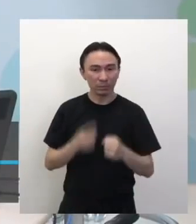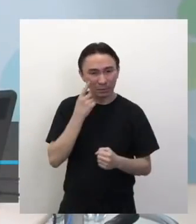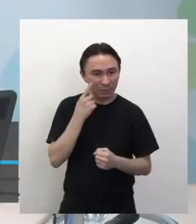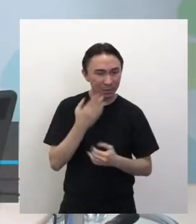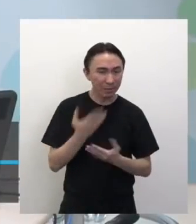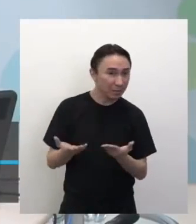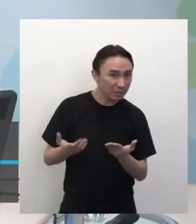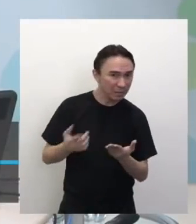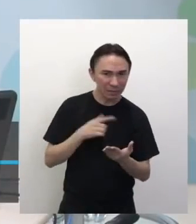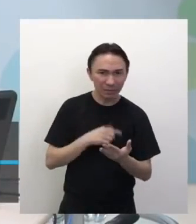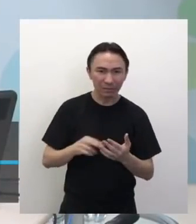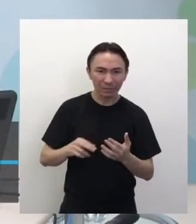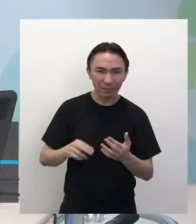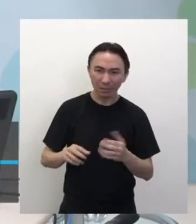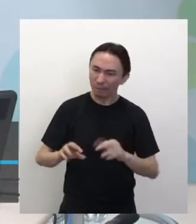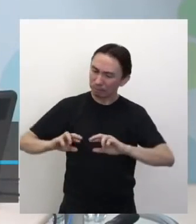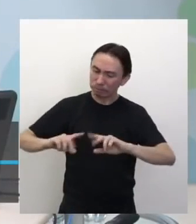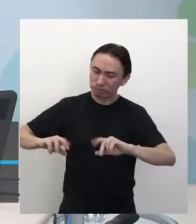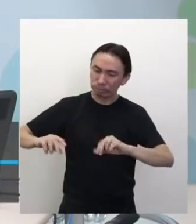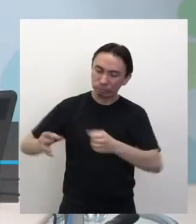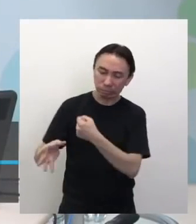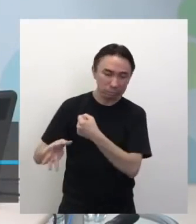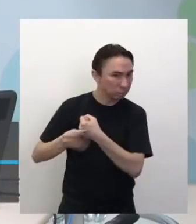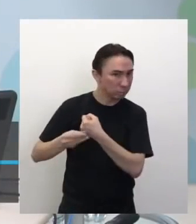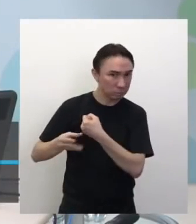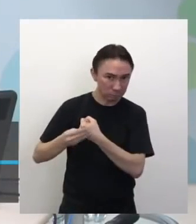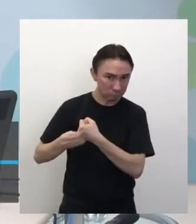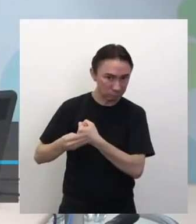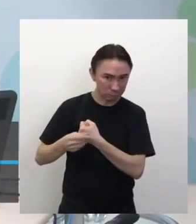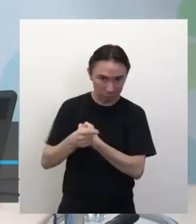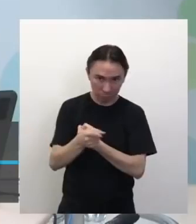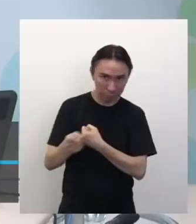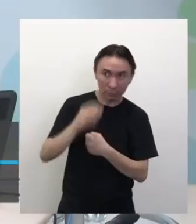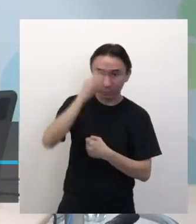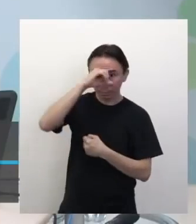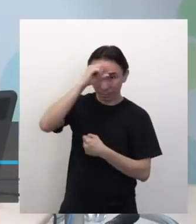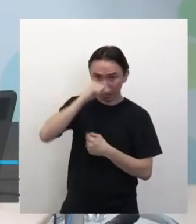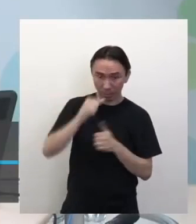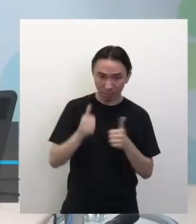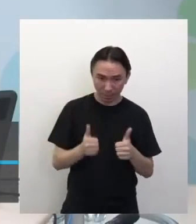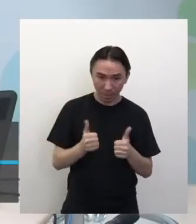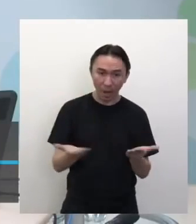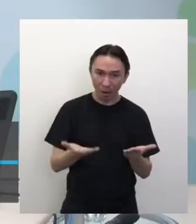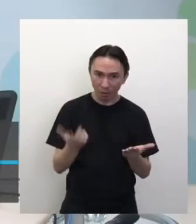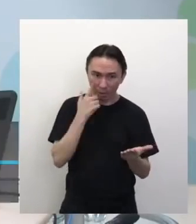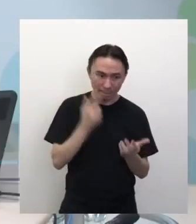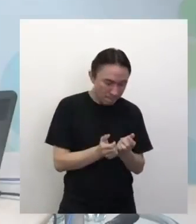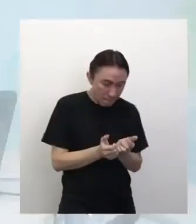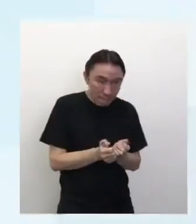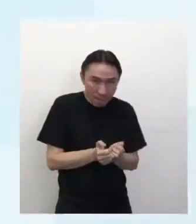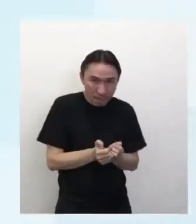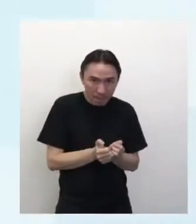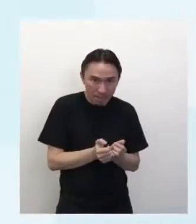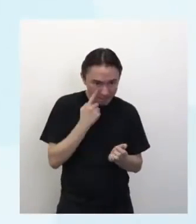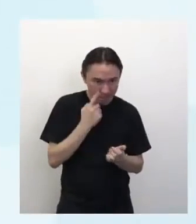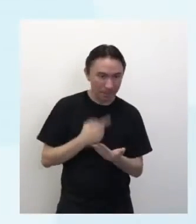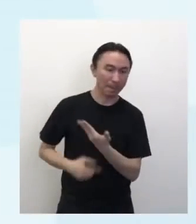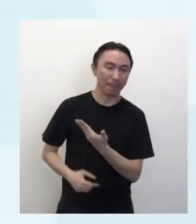todos esses objetos de conhecimento que são colocados para vocês. Então, agora é hora do dedinho no teclado, na